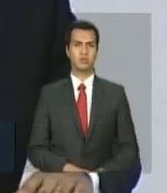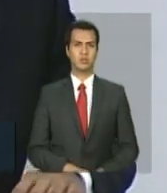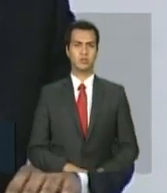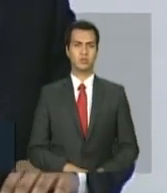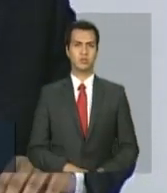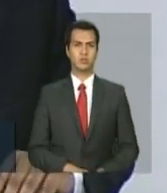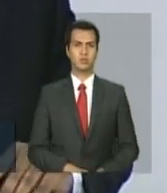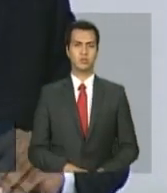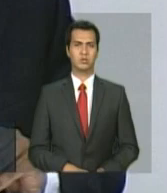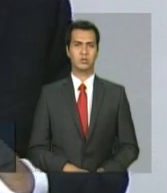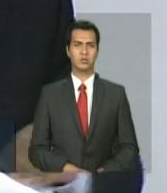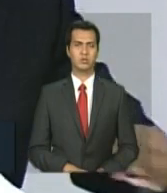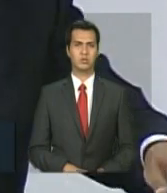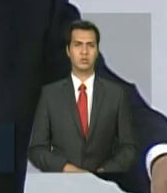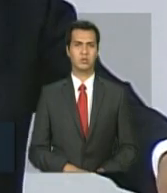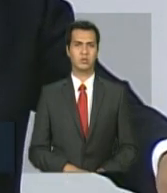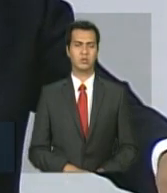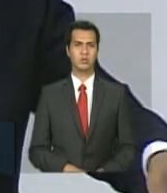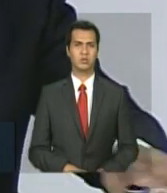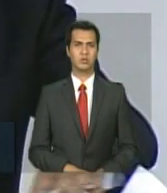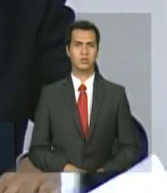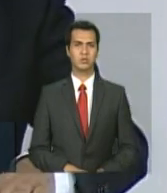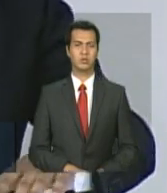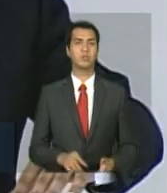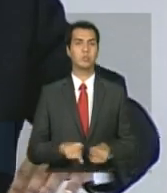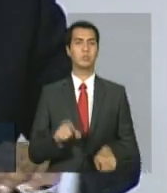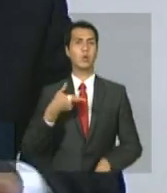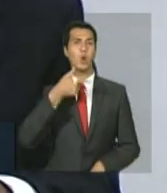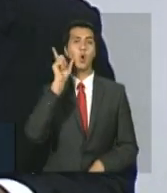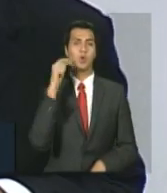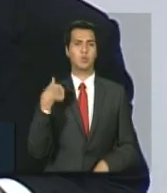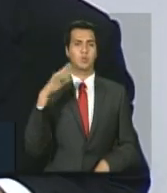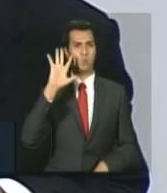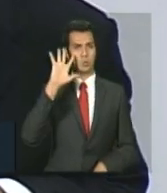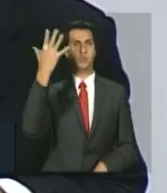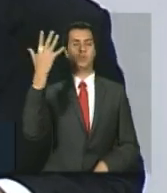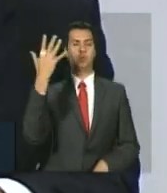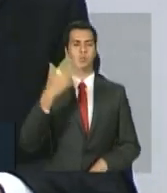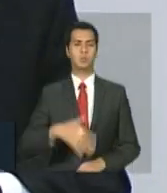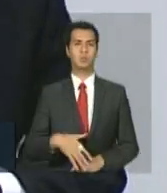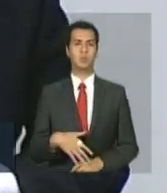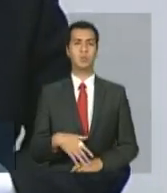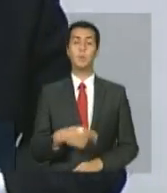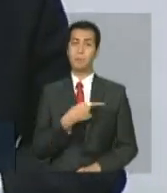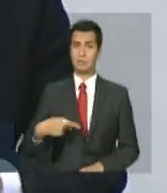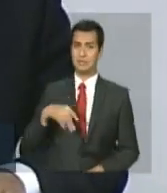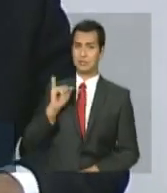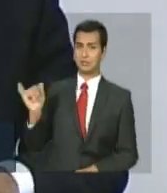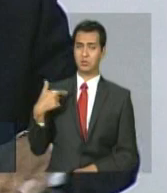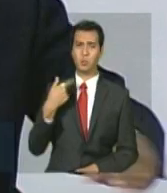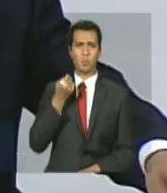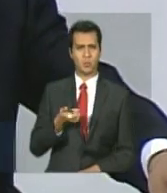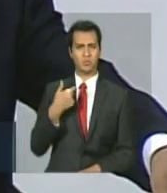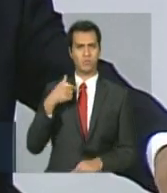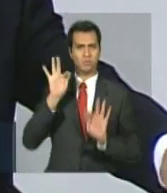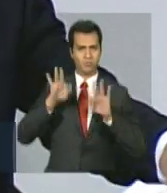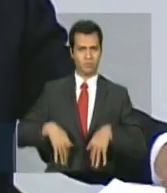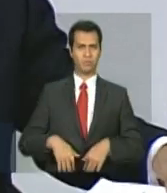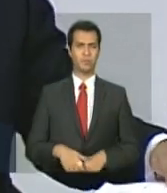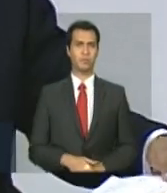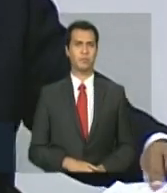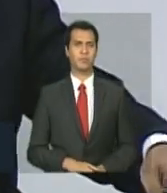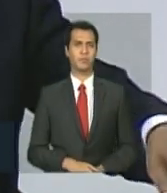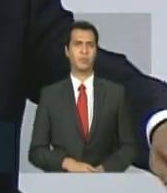que, desde ontem, tomei algumas decisões. Presidente, eu estou concluindo. Desde ontem, eu tomei algumas